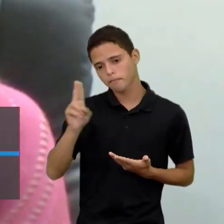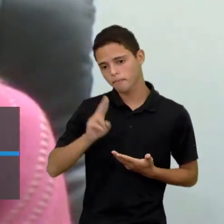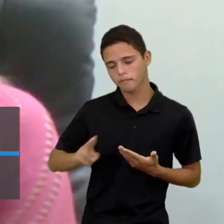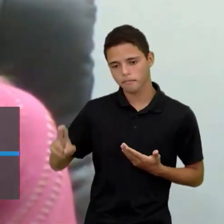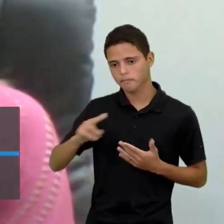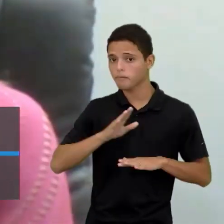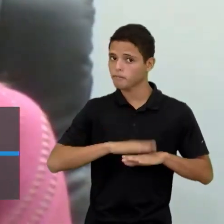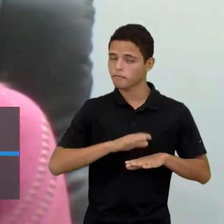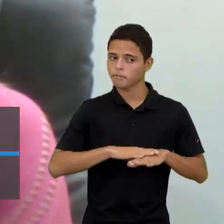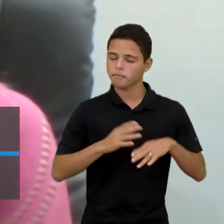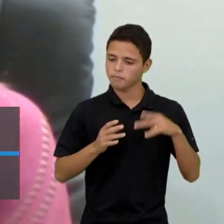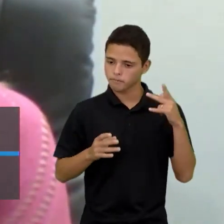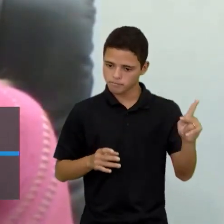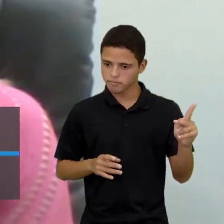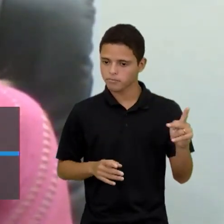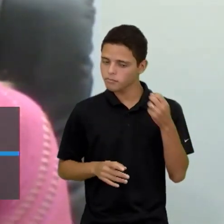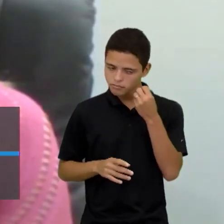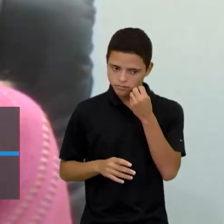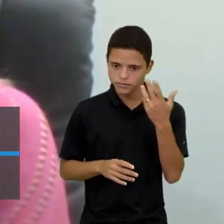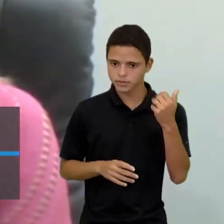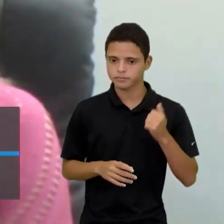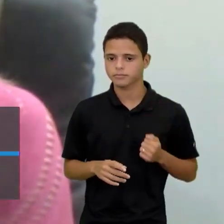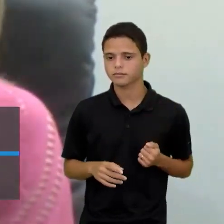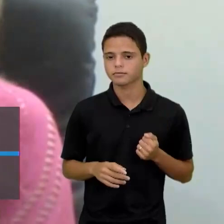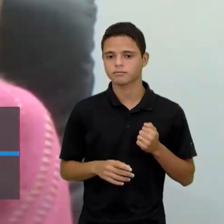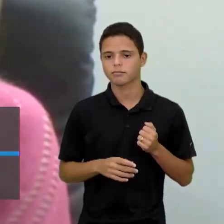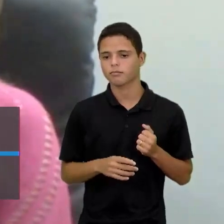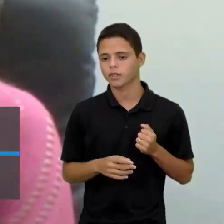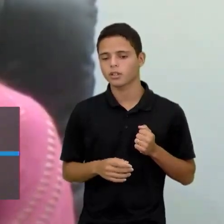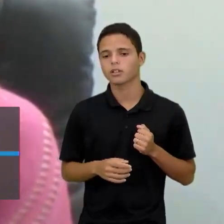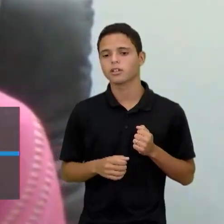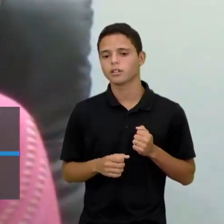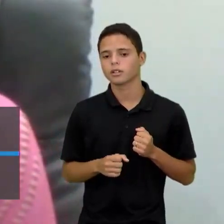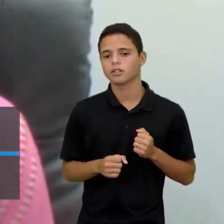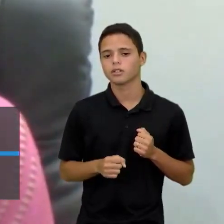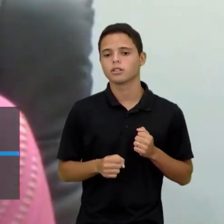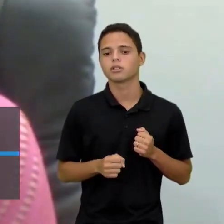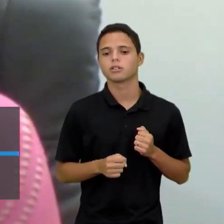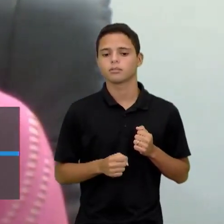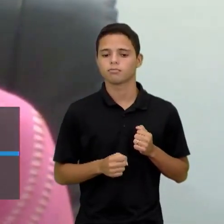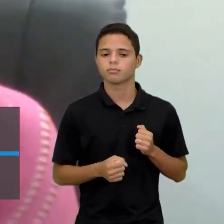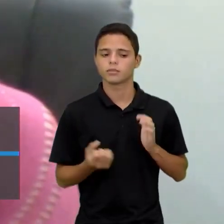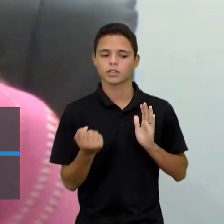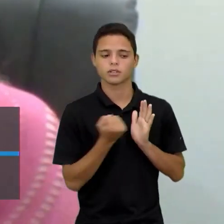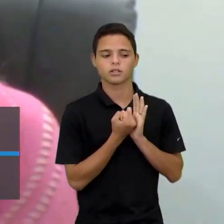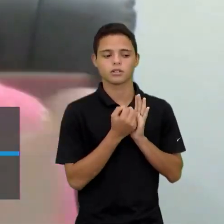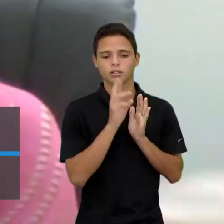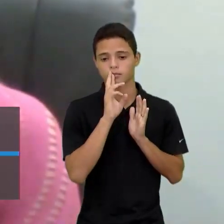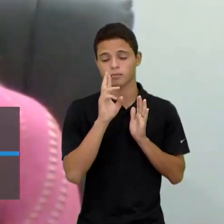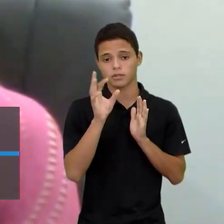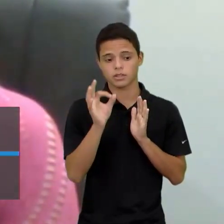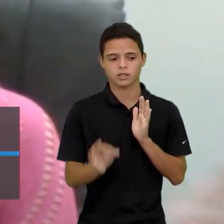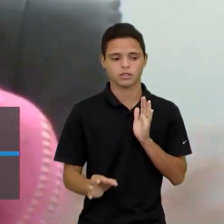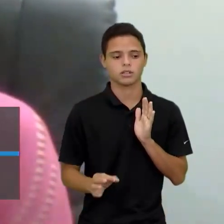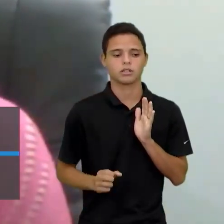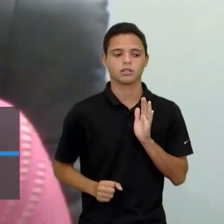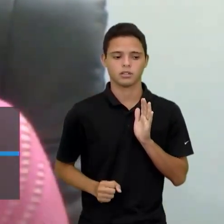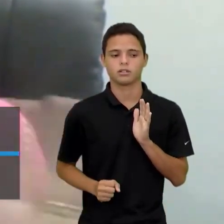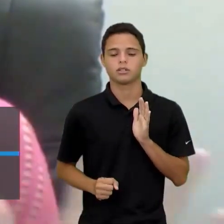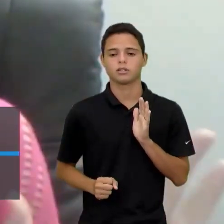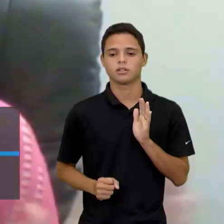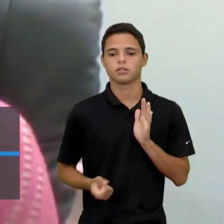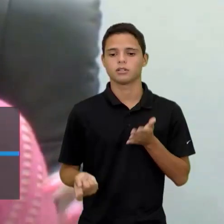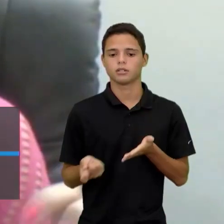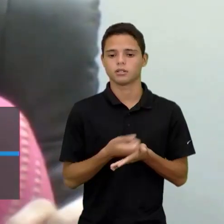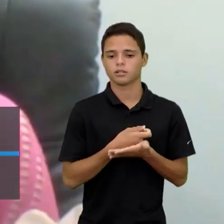boa, né? Apreensão aqui, e segura o lápis e marca a resposta correta. Esse lápis é comprado no mercado,